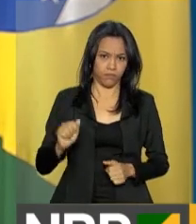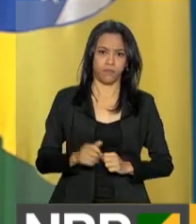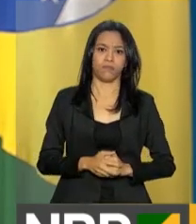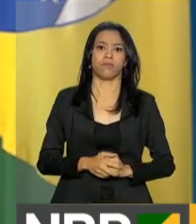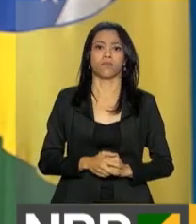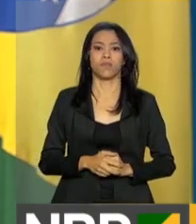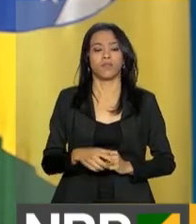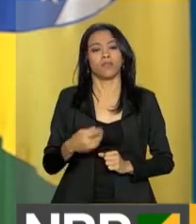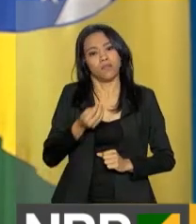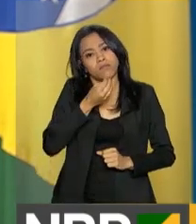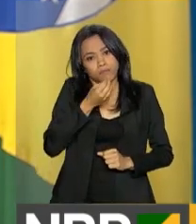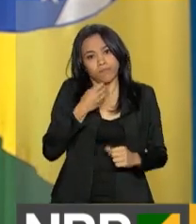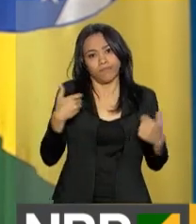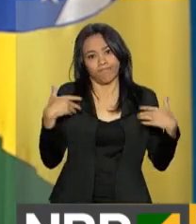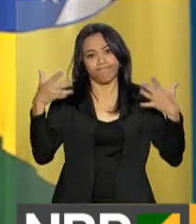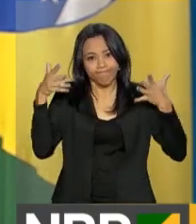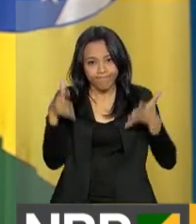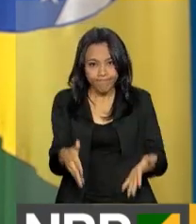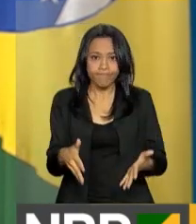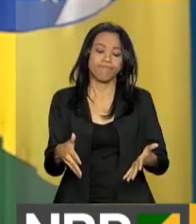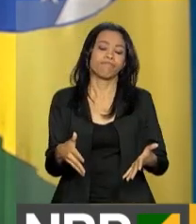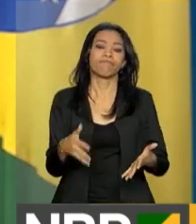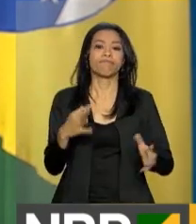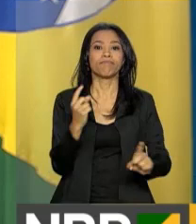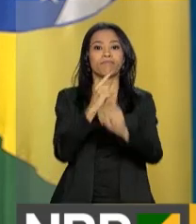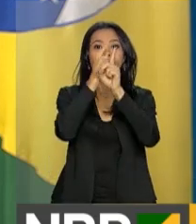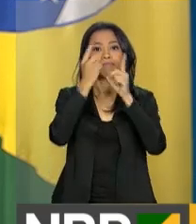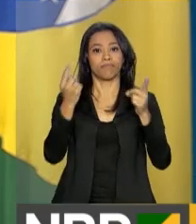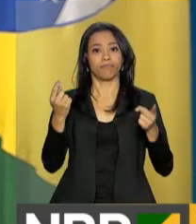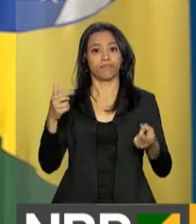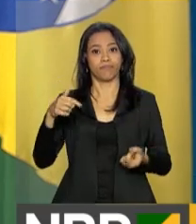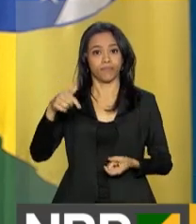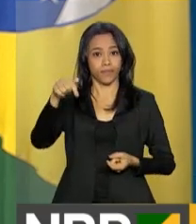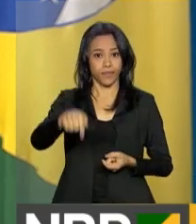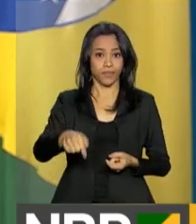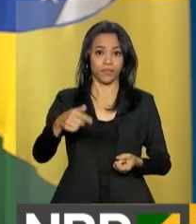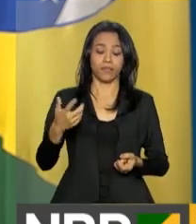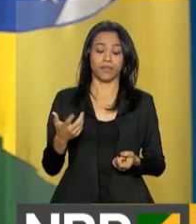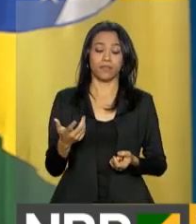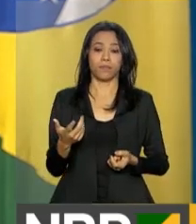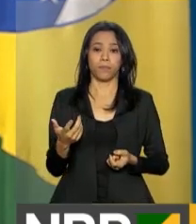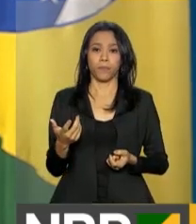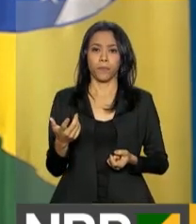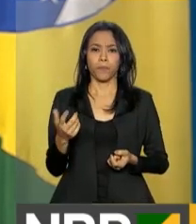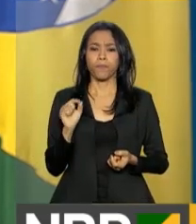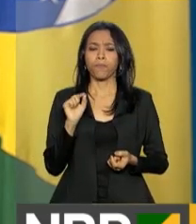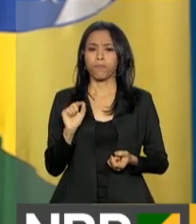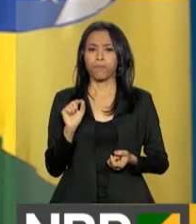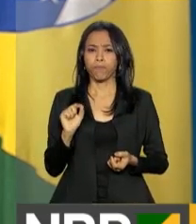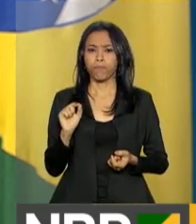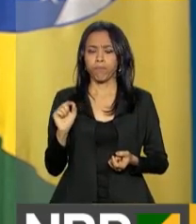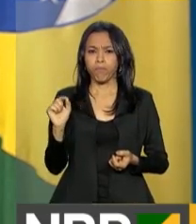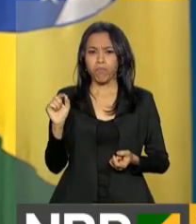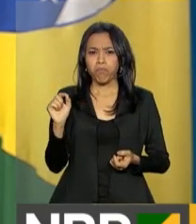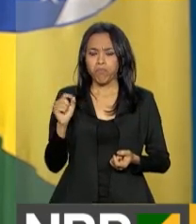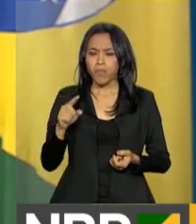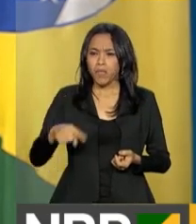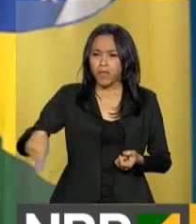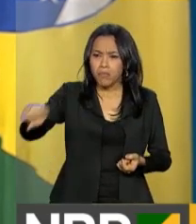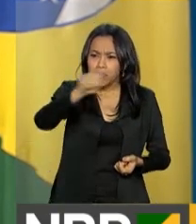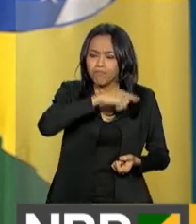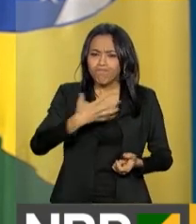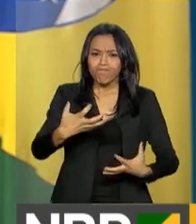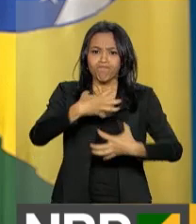participar de uma cerimônia com tal nível de emocionalidade